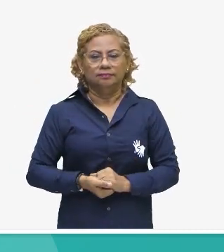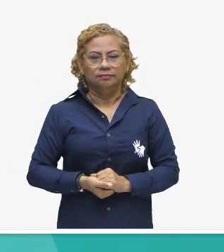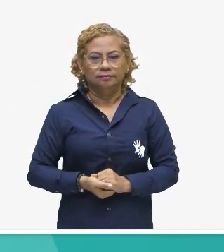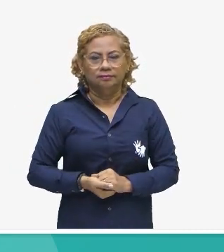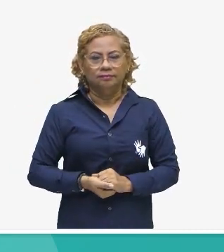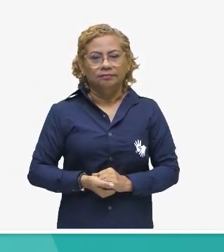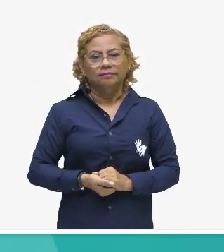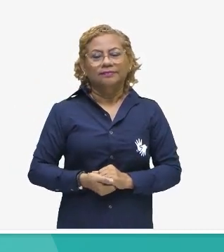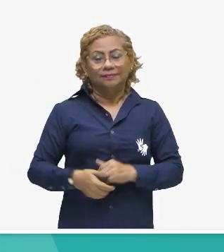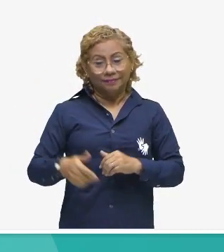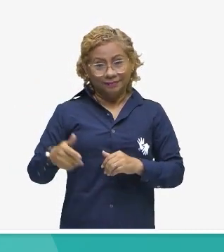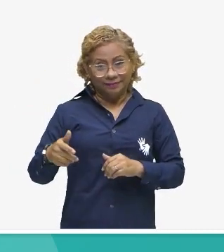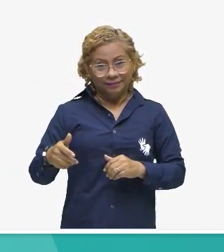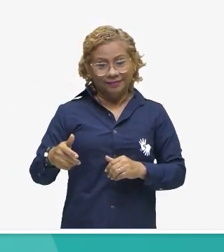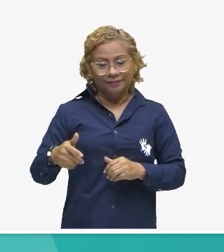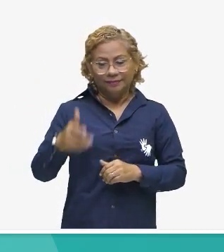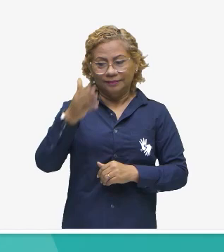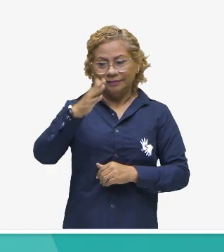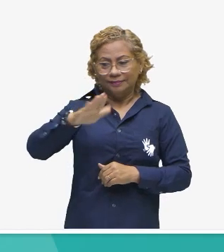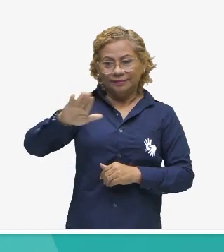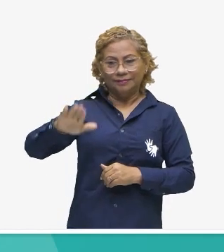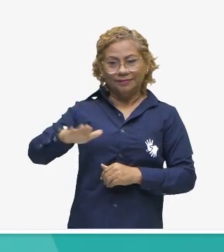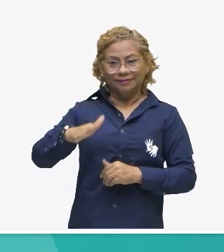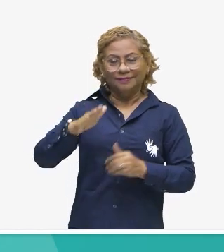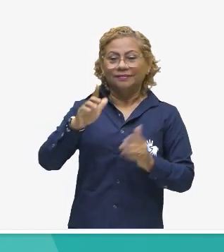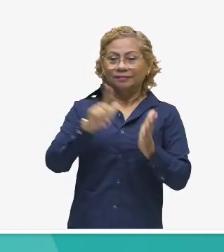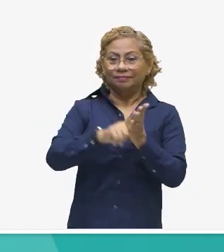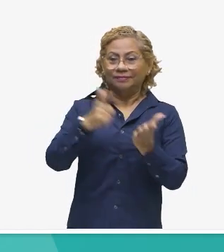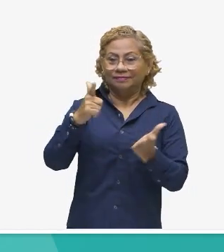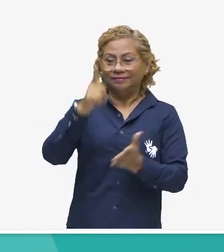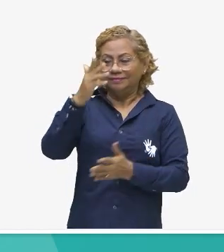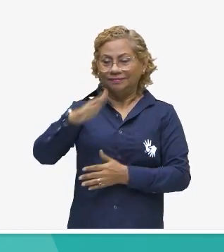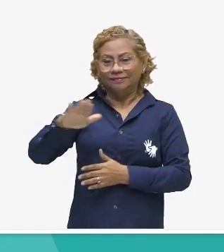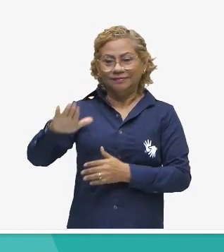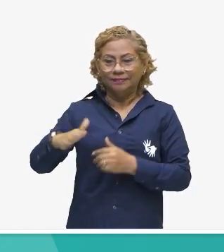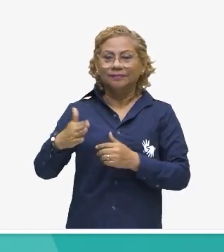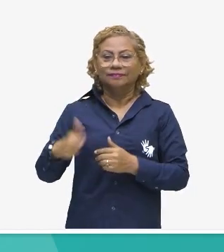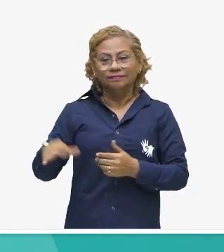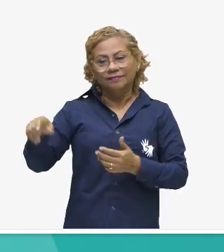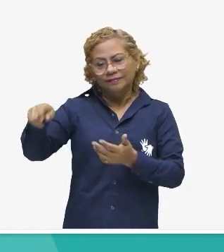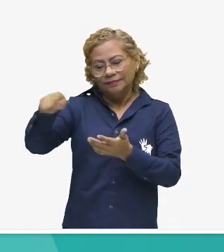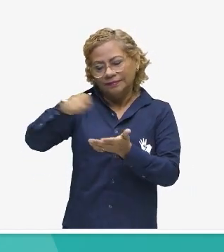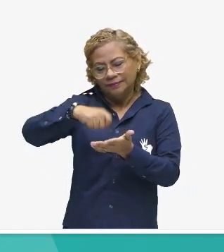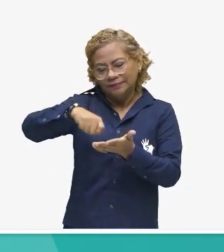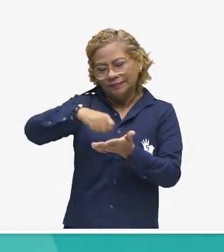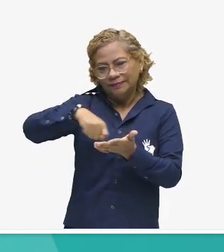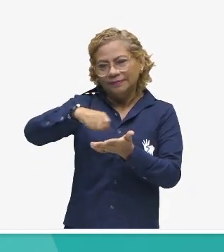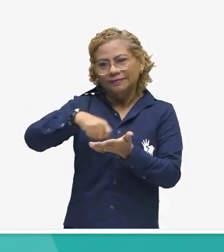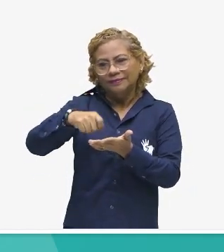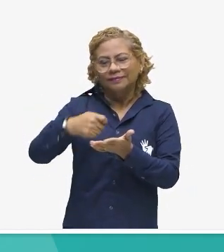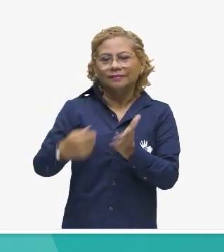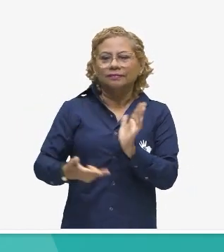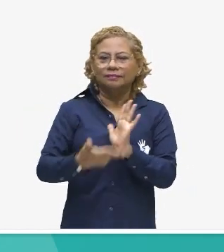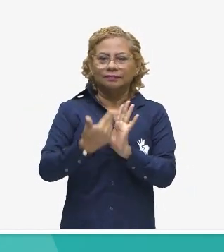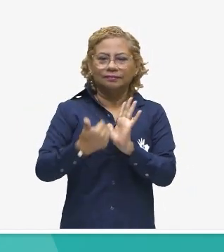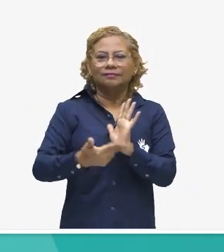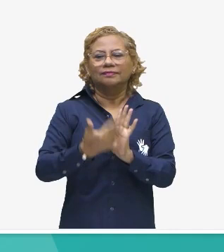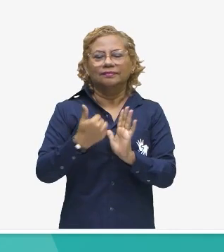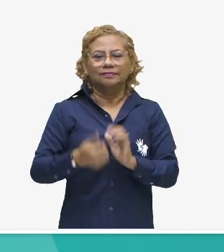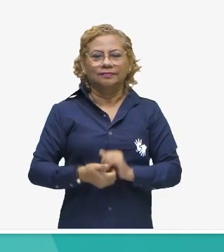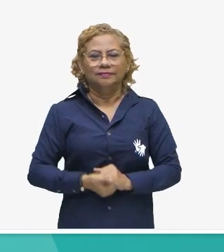numa folha, ele está desenho no momento, então todas as ações dos verbos que estão em